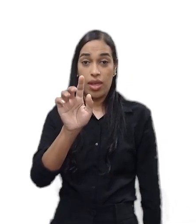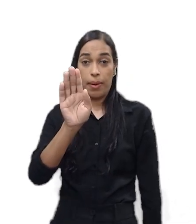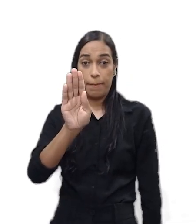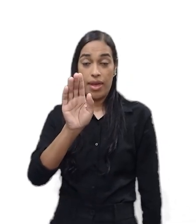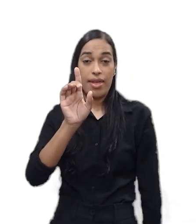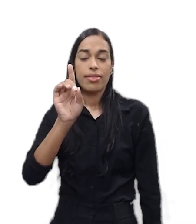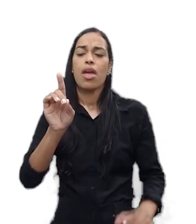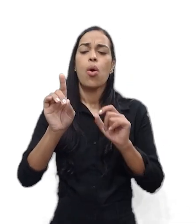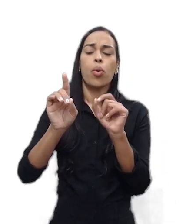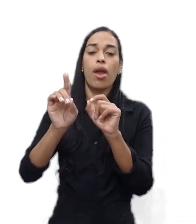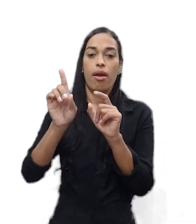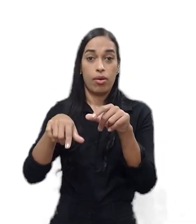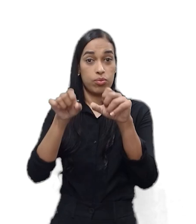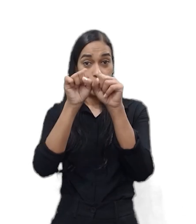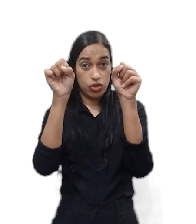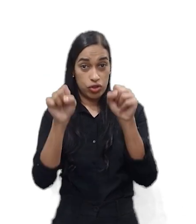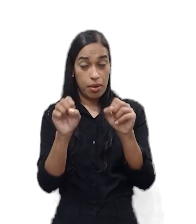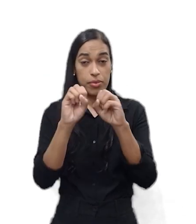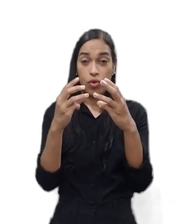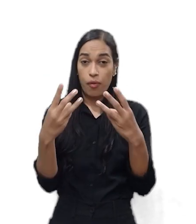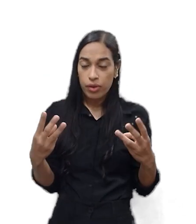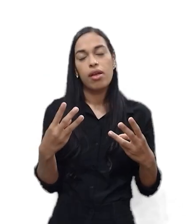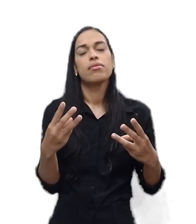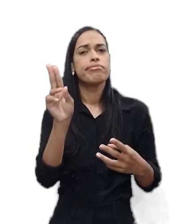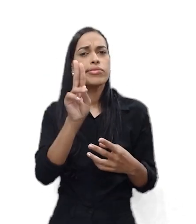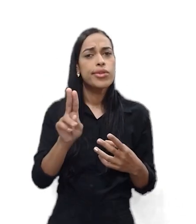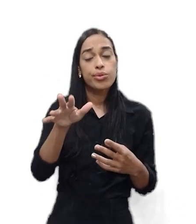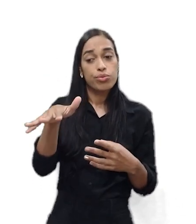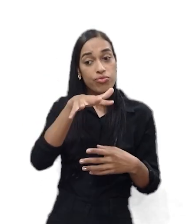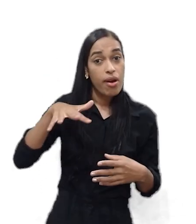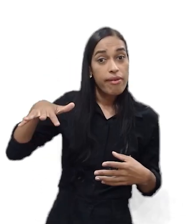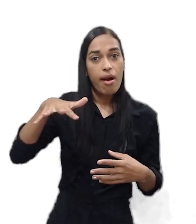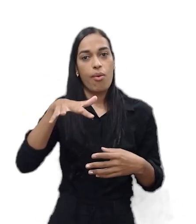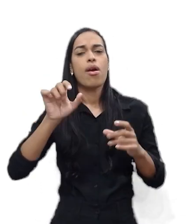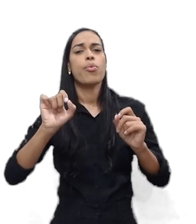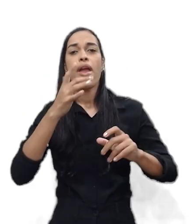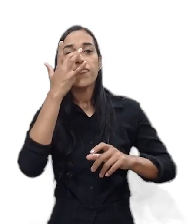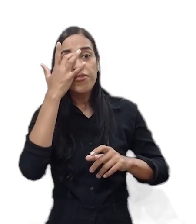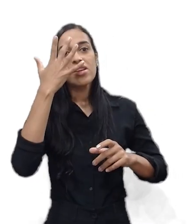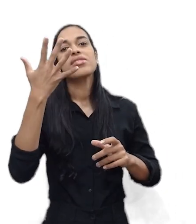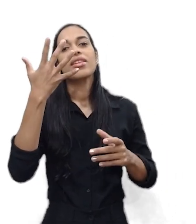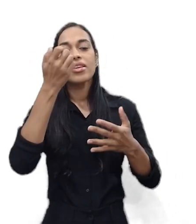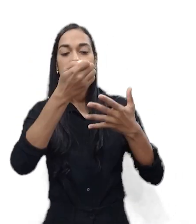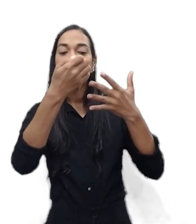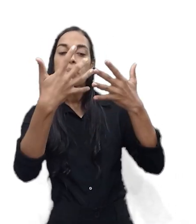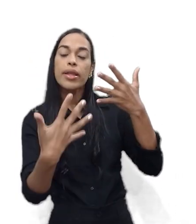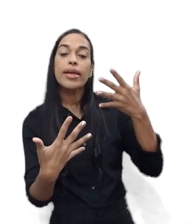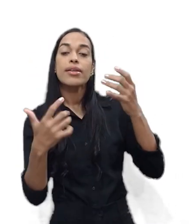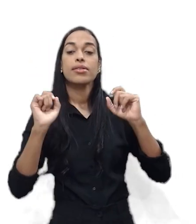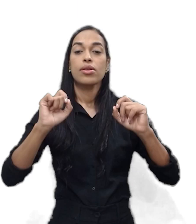software de uso geral que torna mais fácil o processo de definição